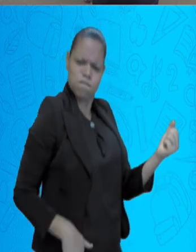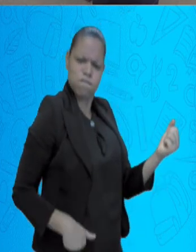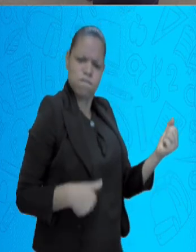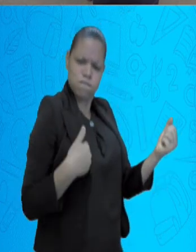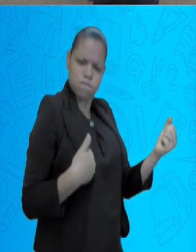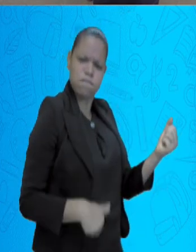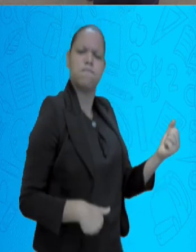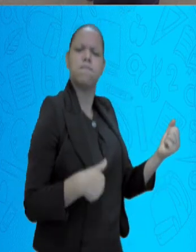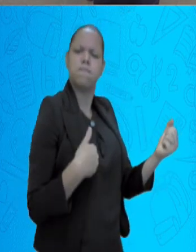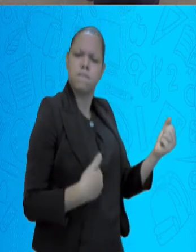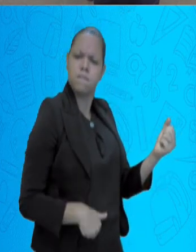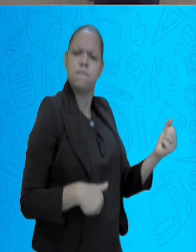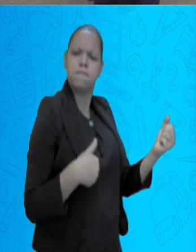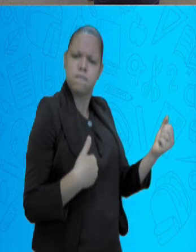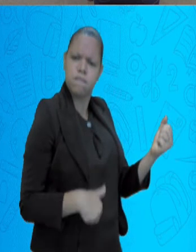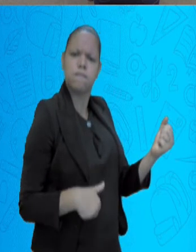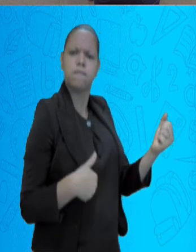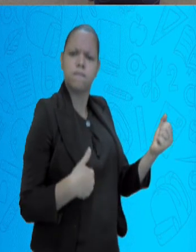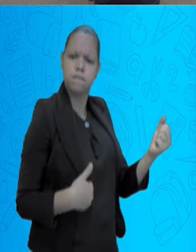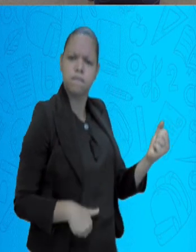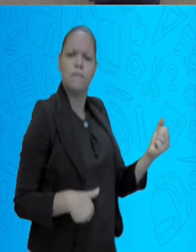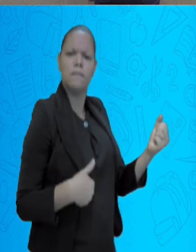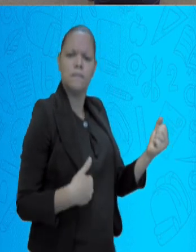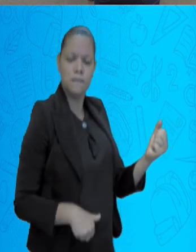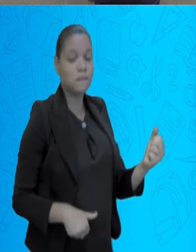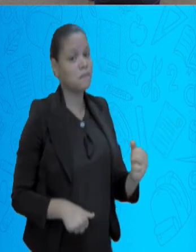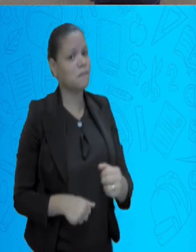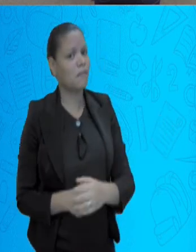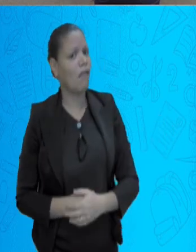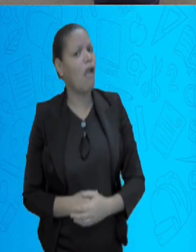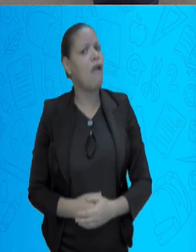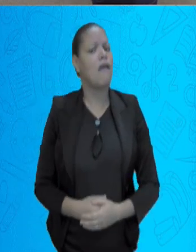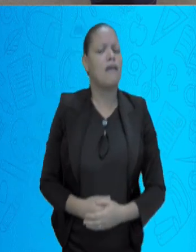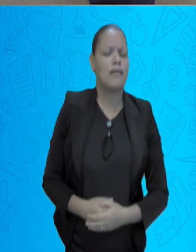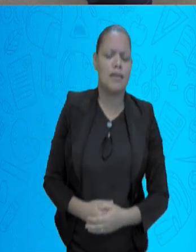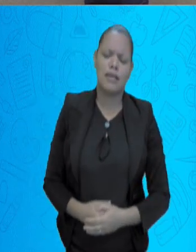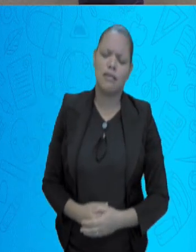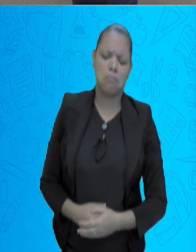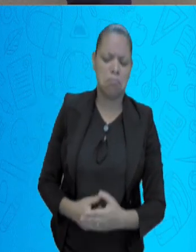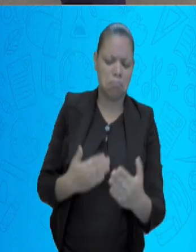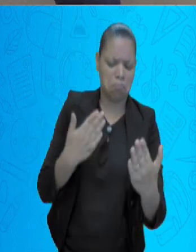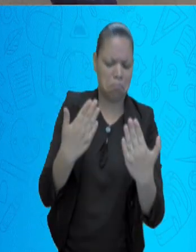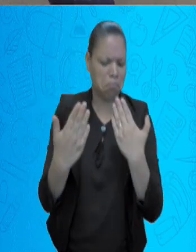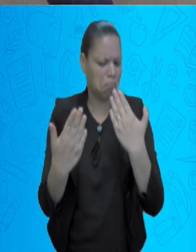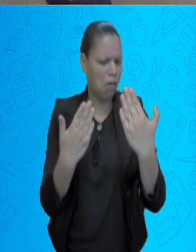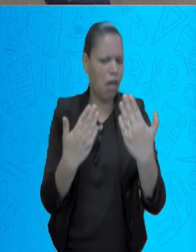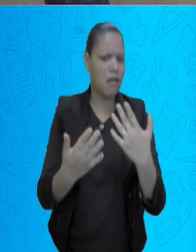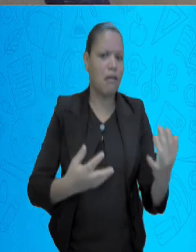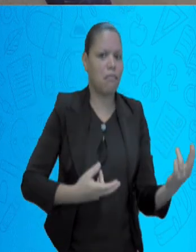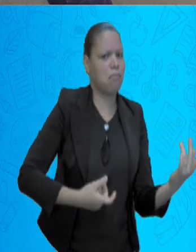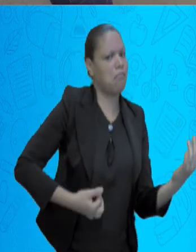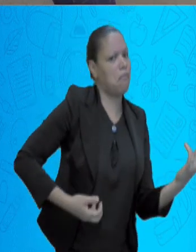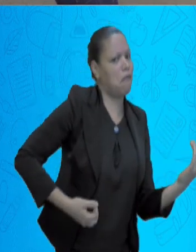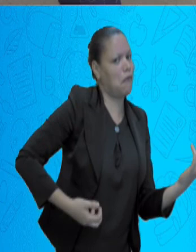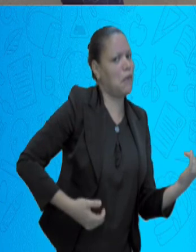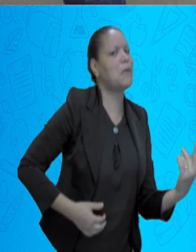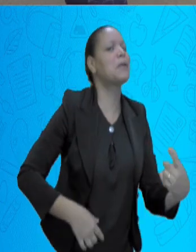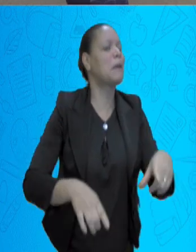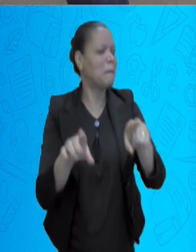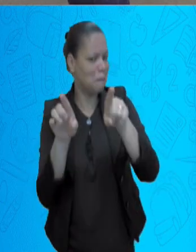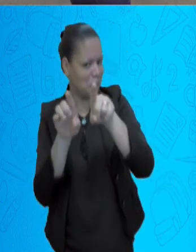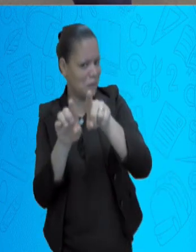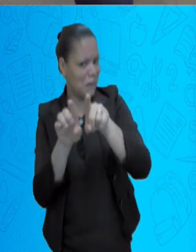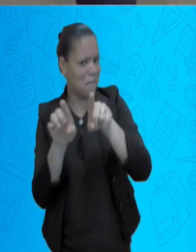Bom, essa guitarra que eles colocaram aqui tá com cara de violão, né, gente? Mas tudo bem. E